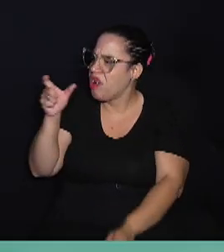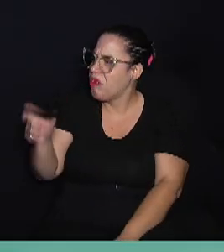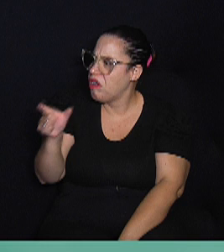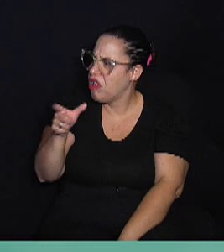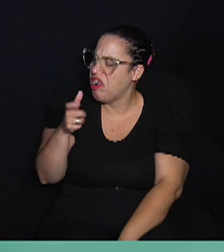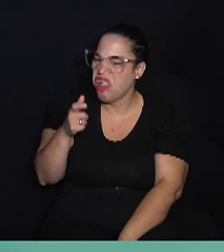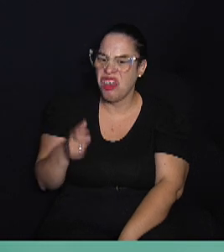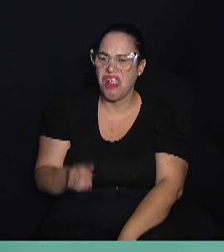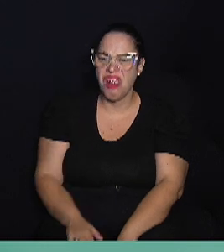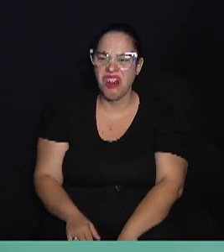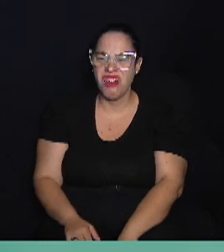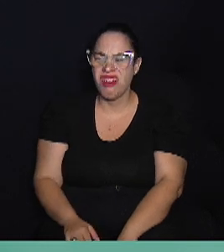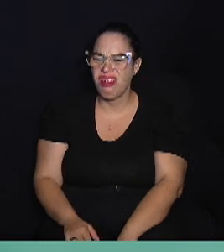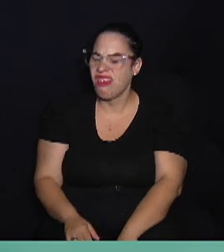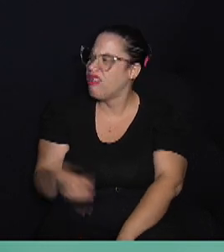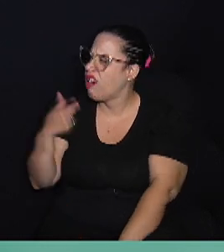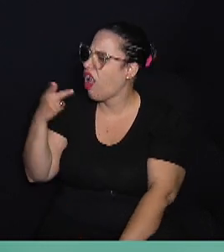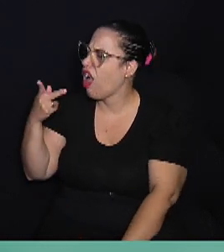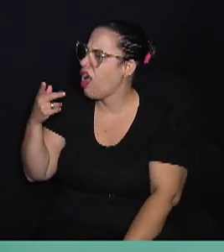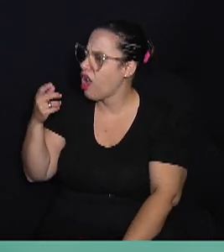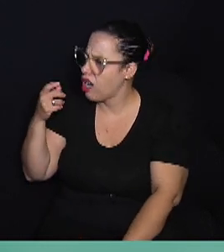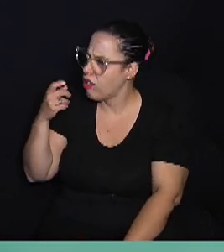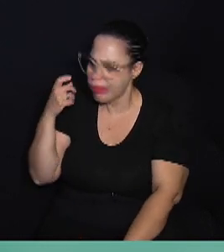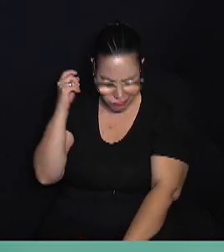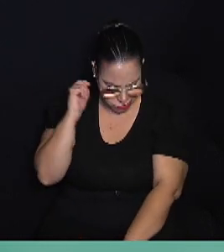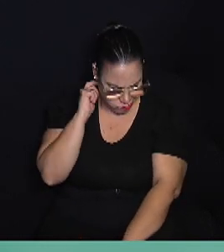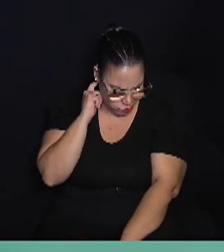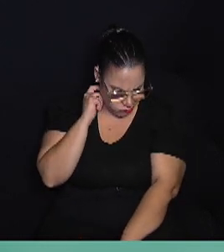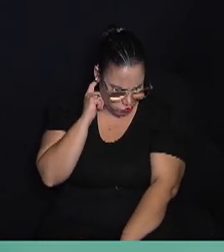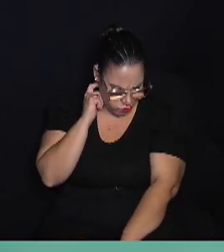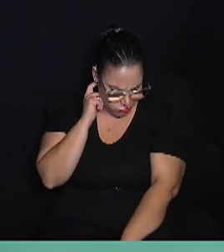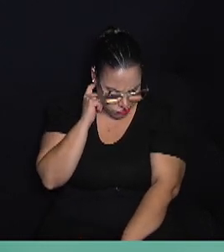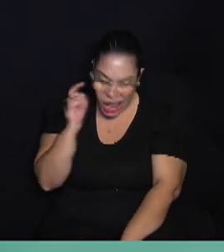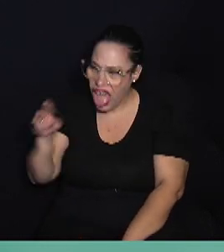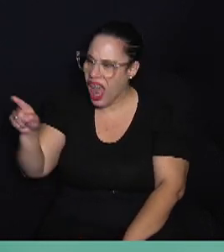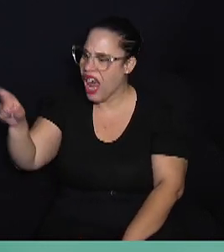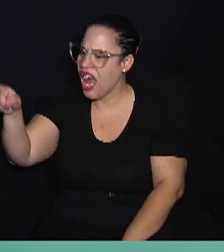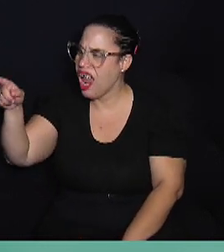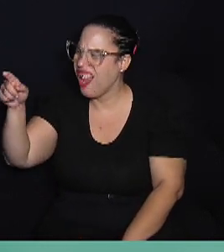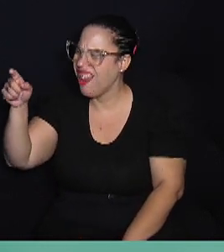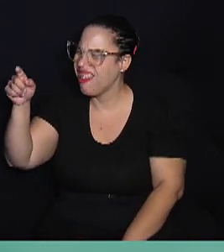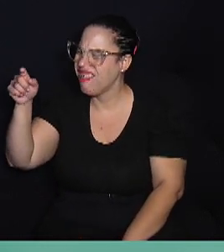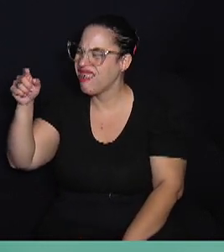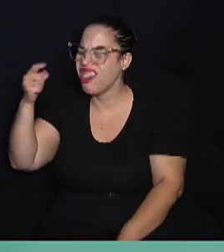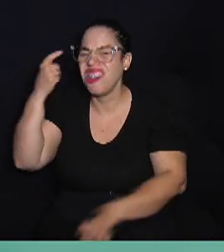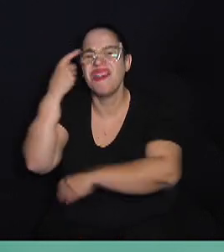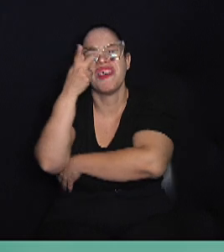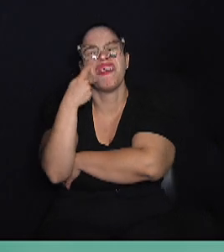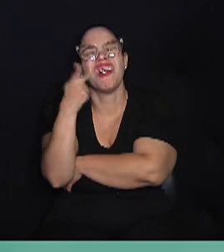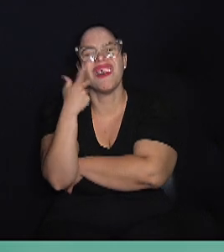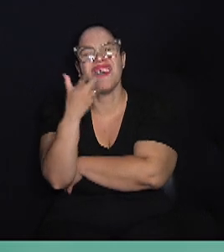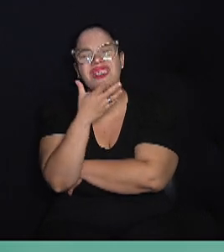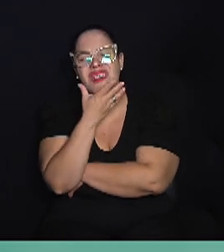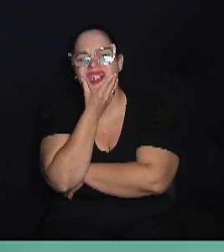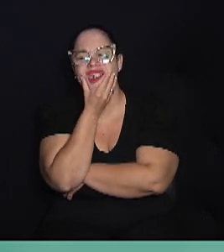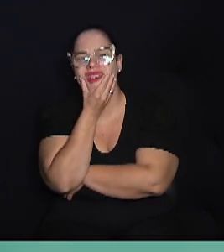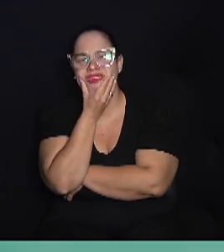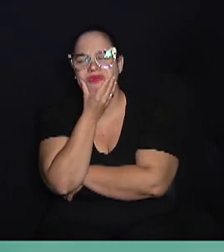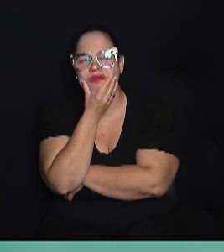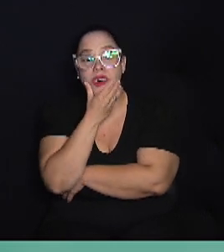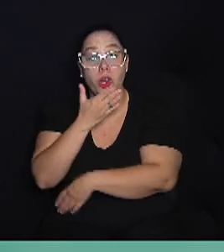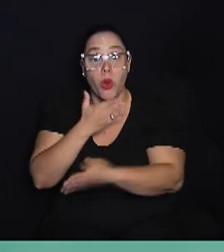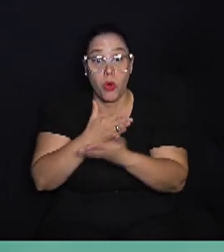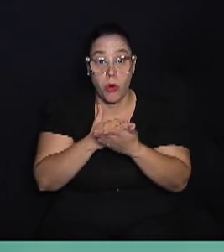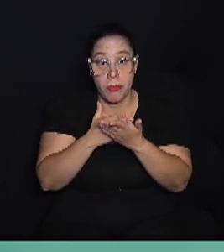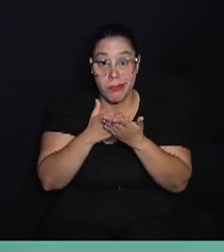né? Você passa um tempo, você não tem um encadeamento que você estava pensando, e você fala, o que eu estava falando mesmo, hein? Então, quando começa